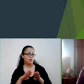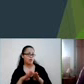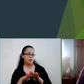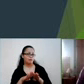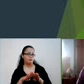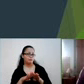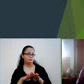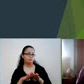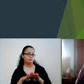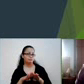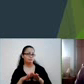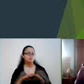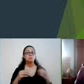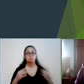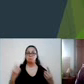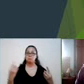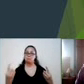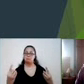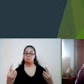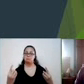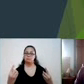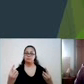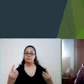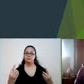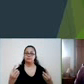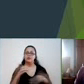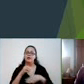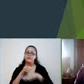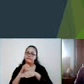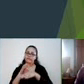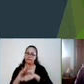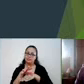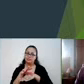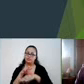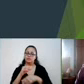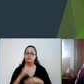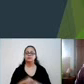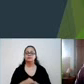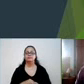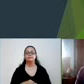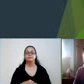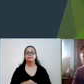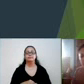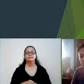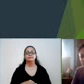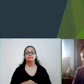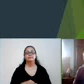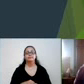1,4 também. Está entre os dois. Então fica essa dica, pessoal.